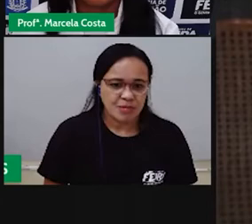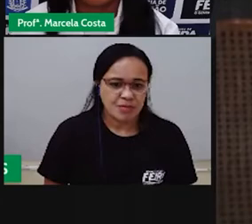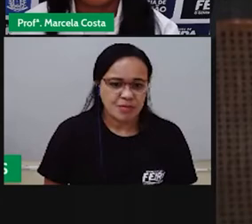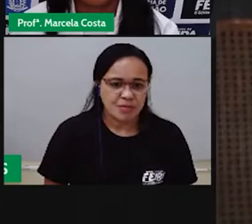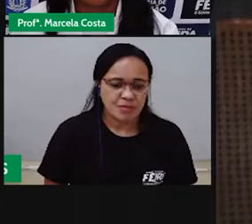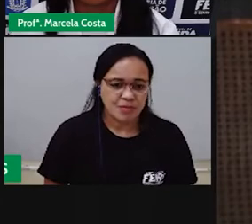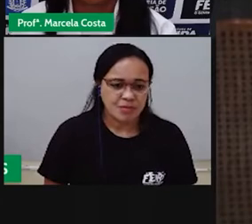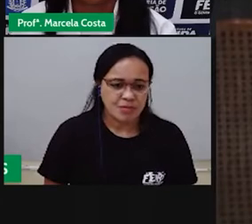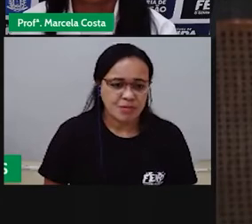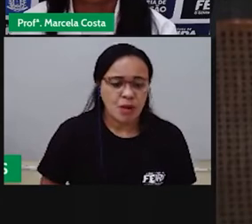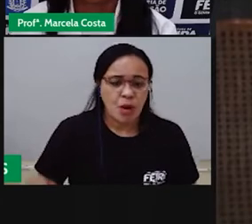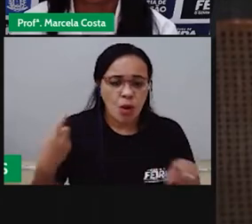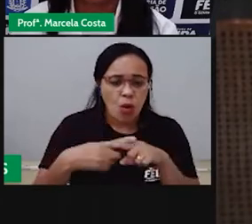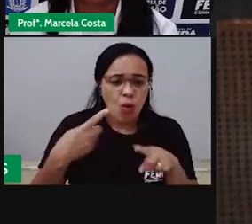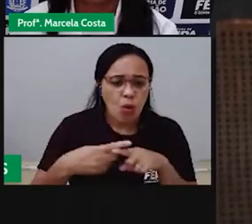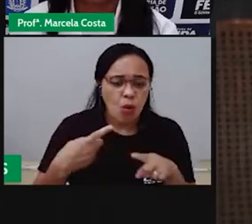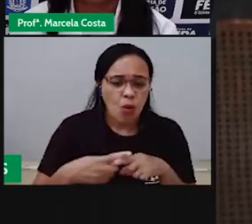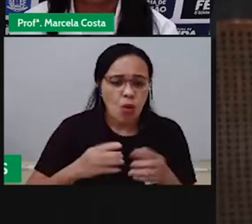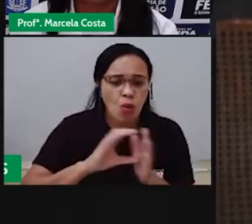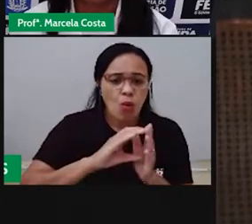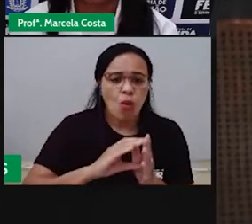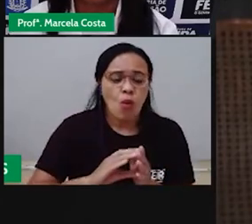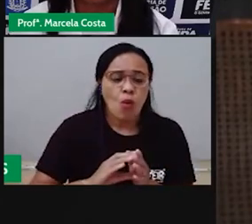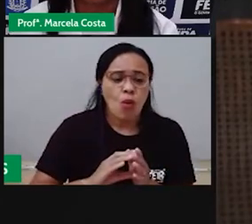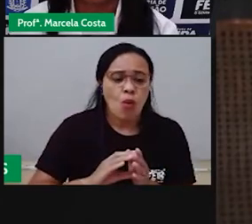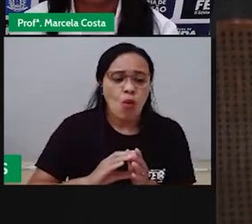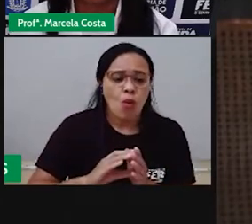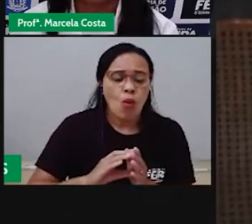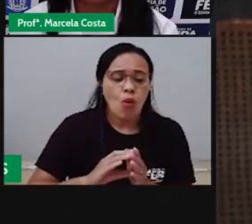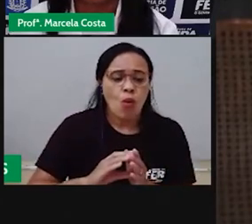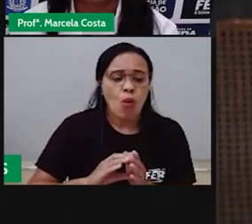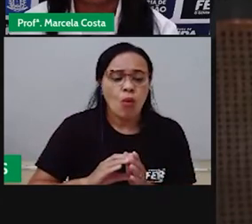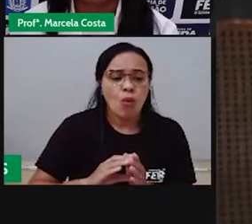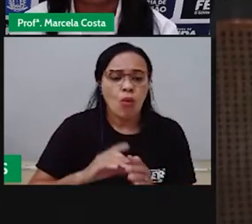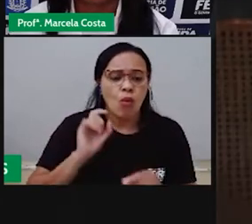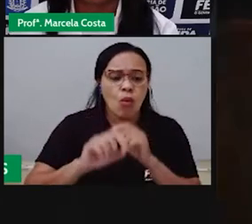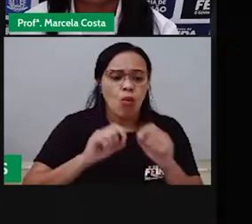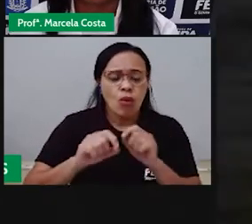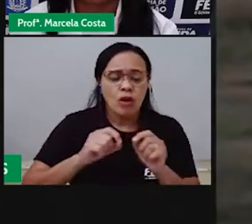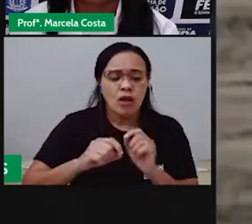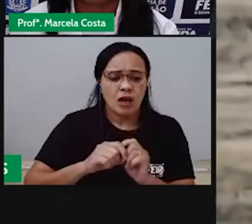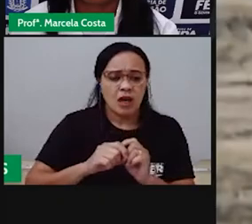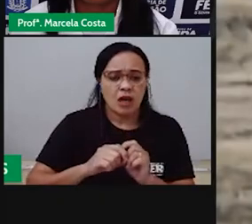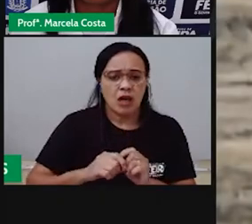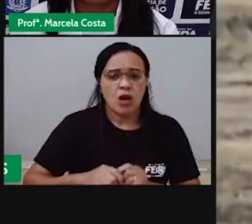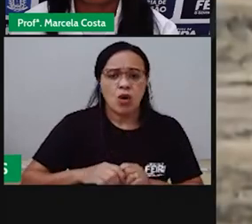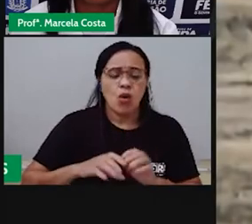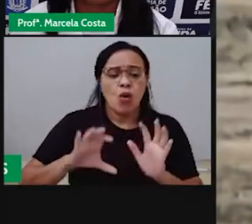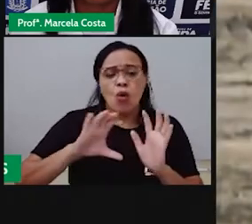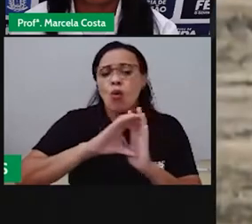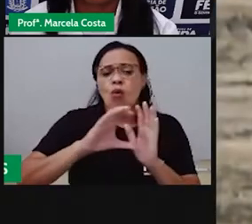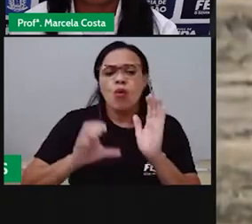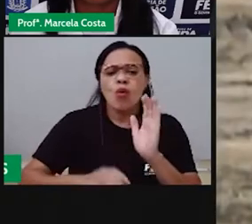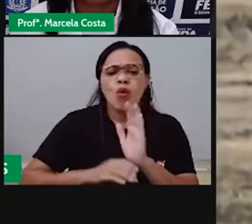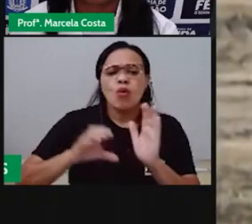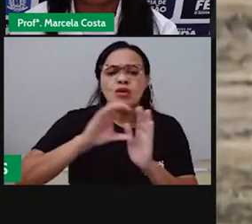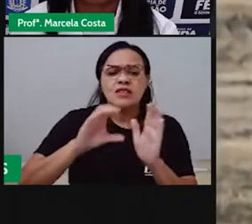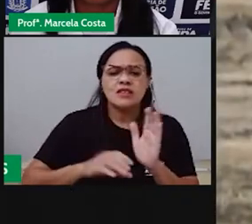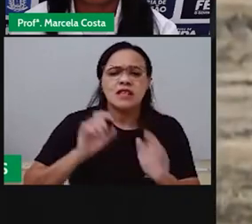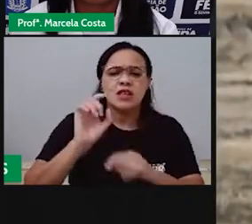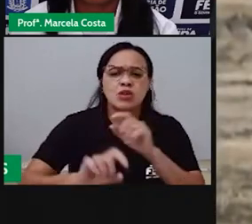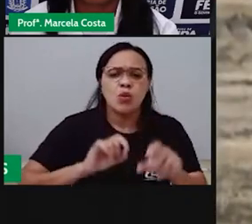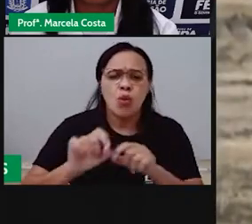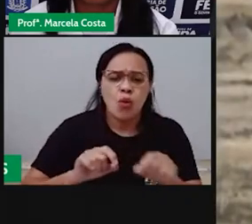aglutinação conceitual, né, de um fenômeno coreográfico do período. Entre um combate e outro,